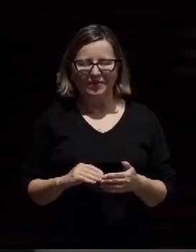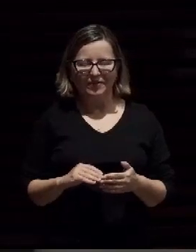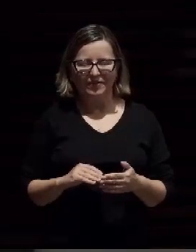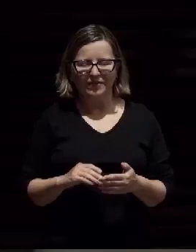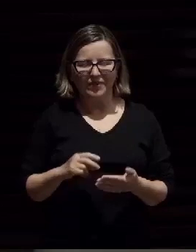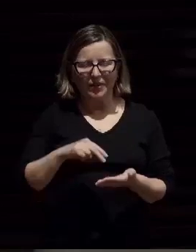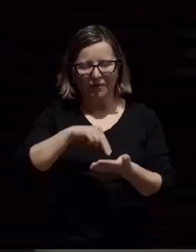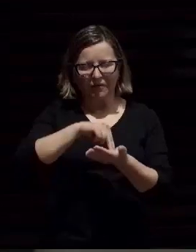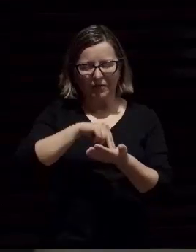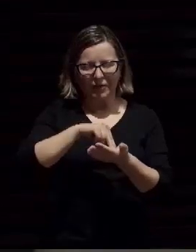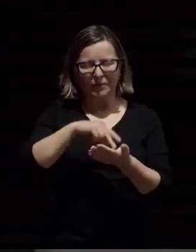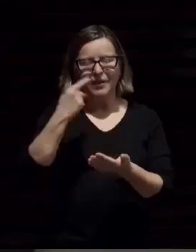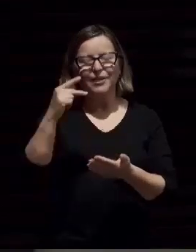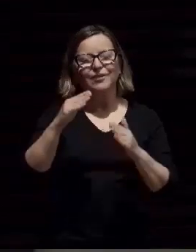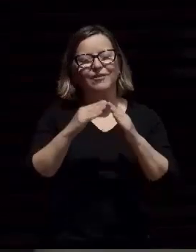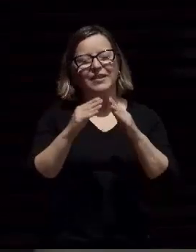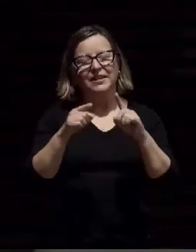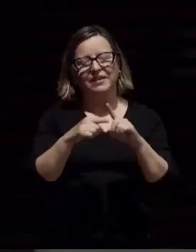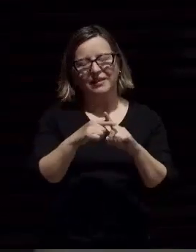Edifica a Tua igreja.